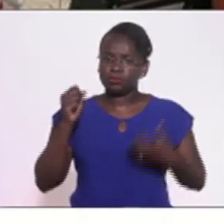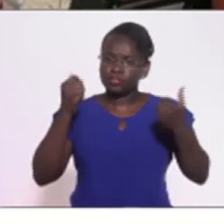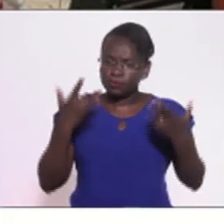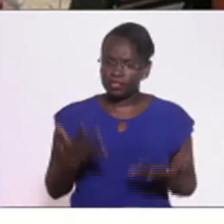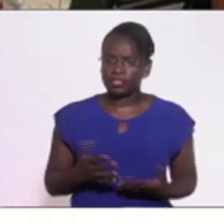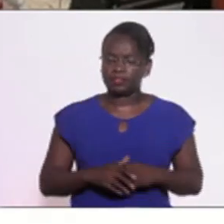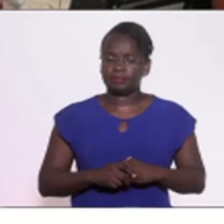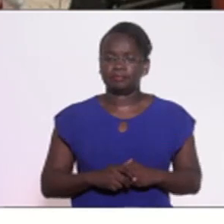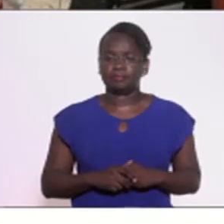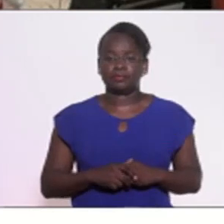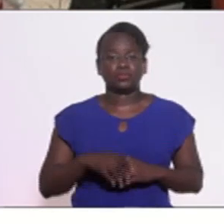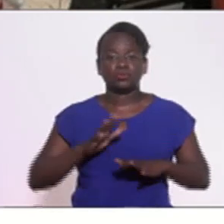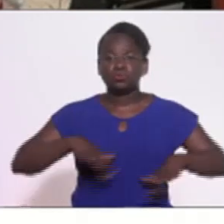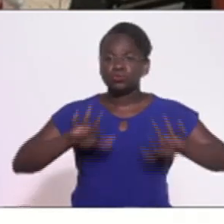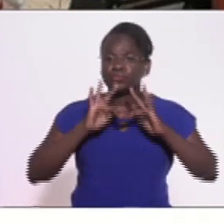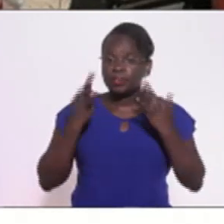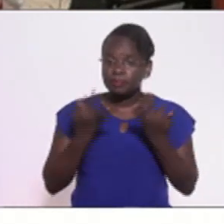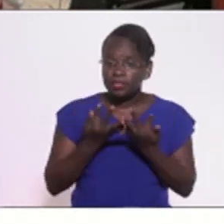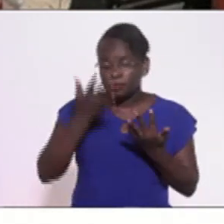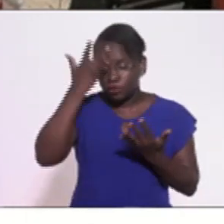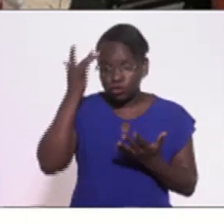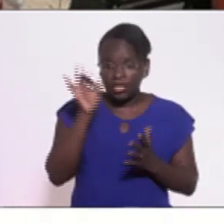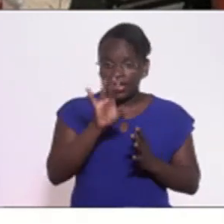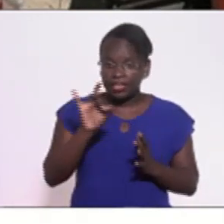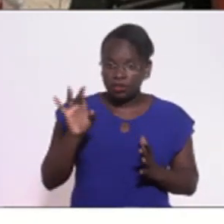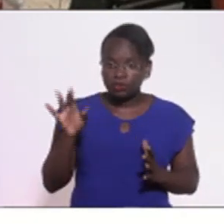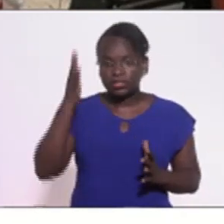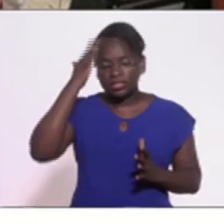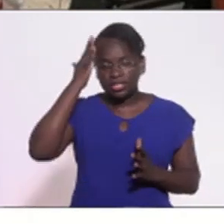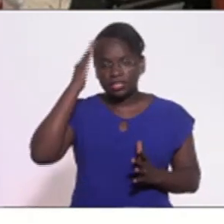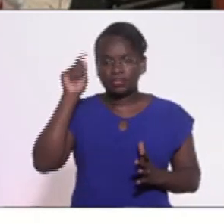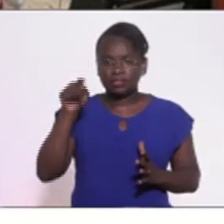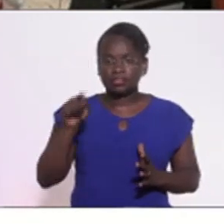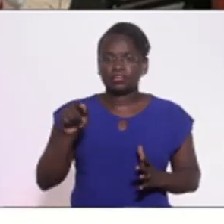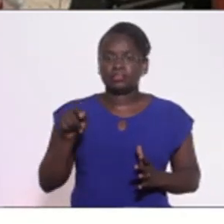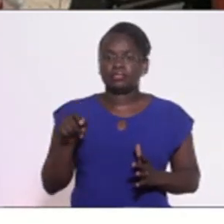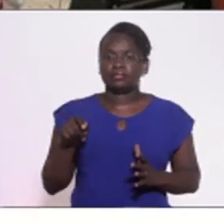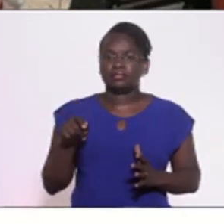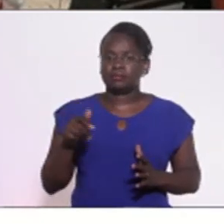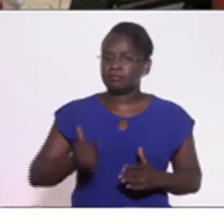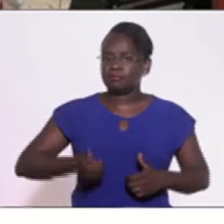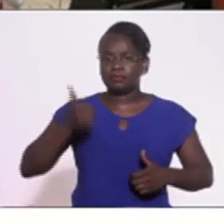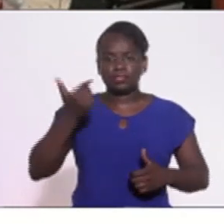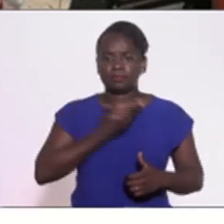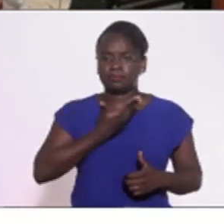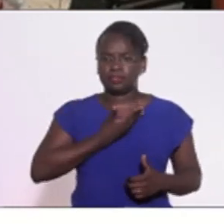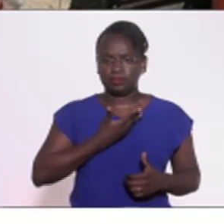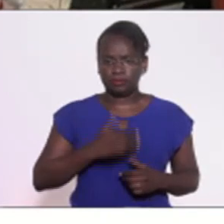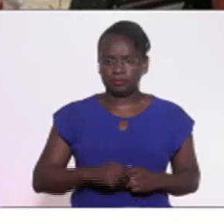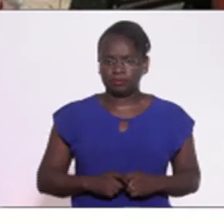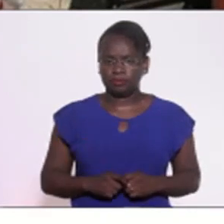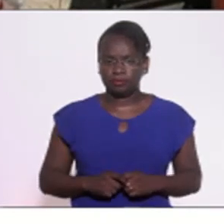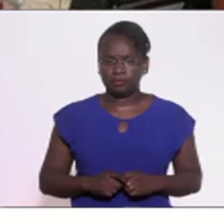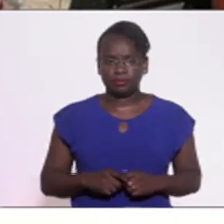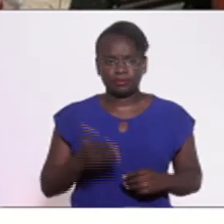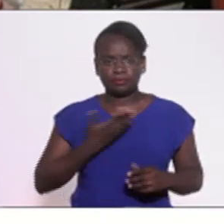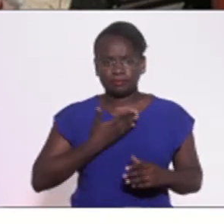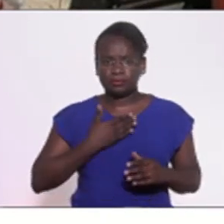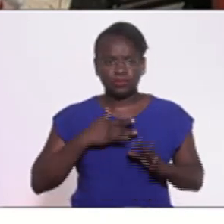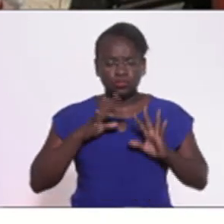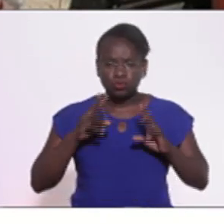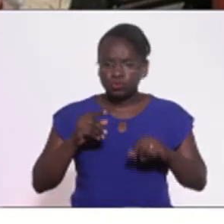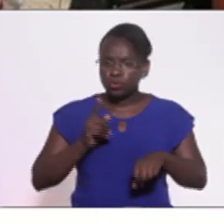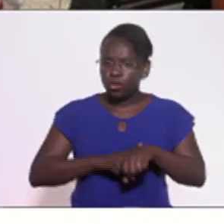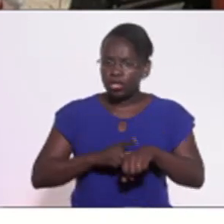disso. Então, todos os membros da nossa família sabem que você é o melhor amigo, o amigo para todas